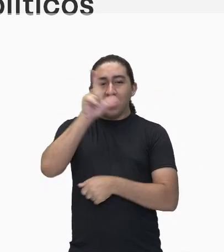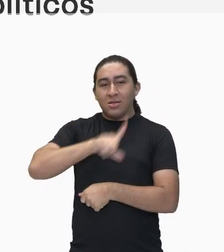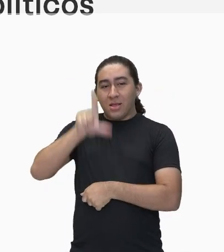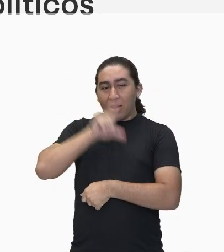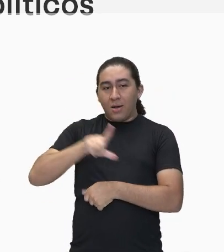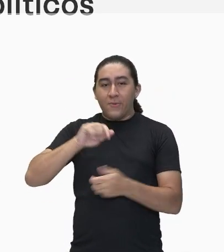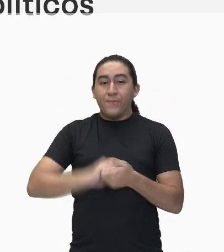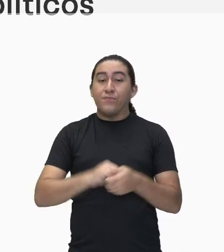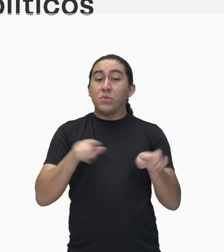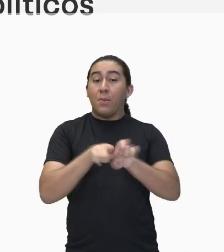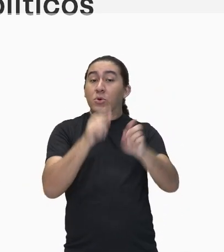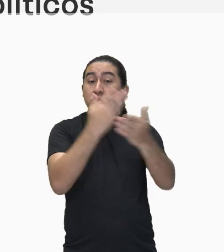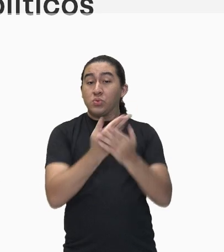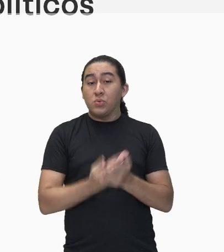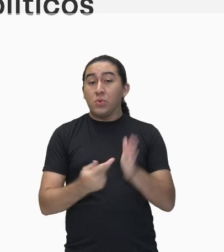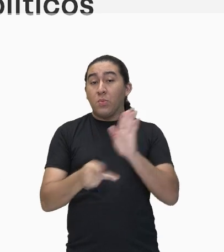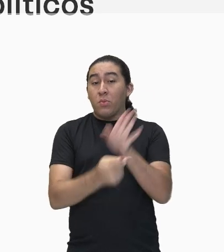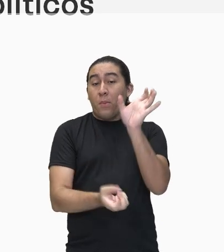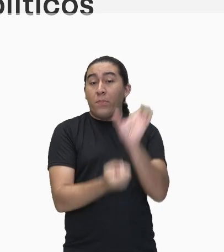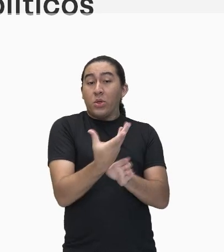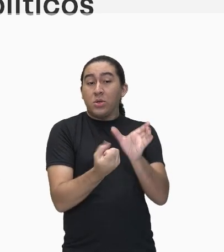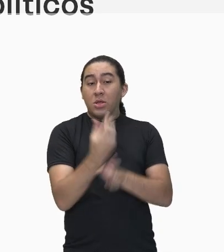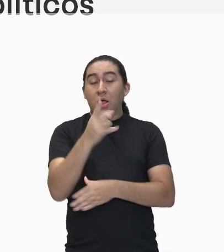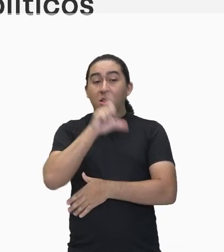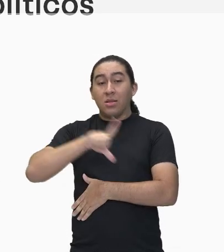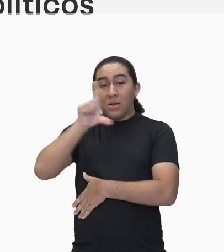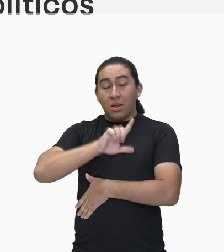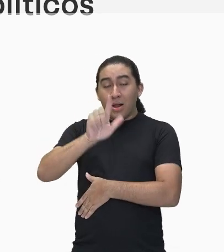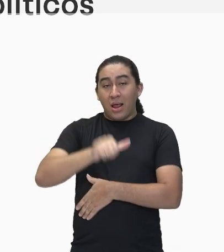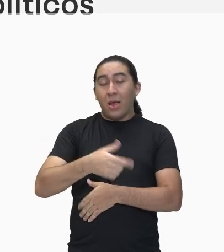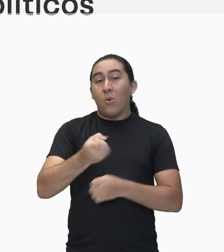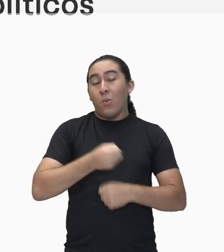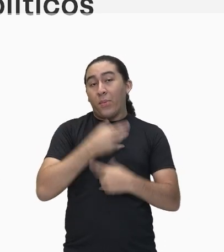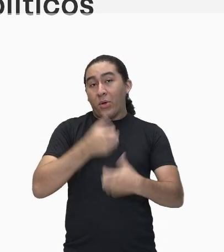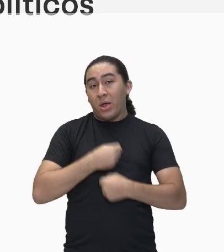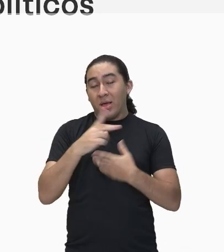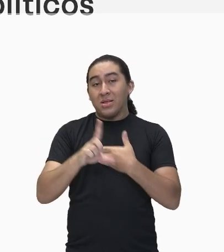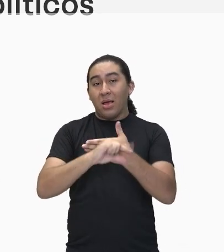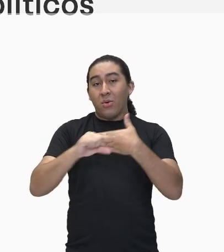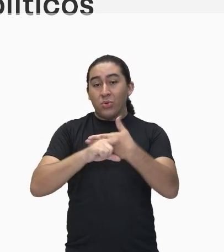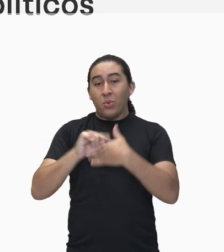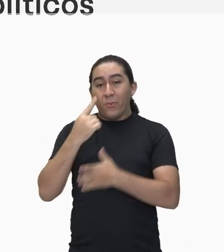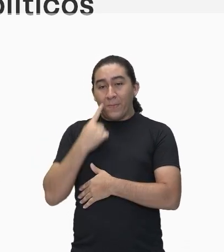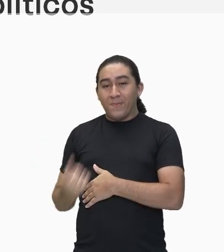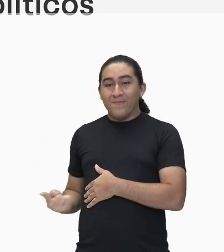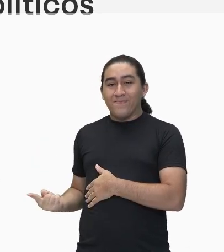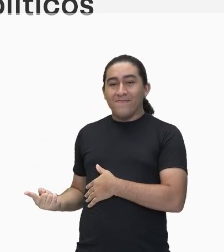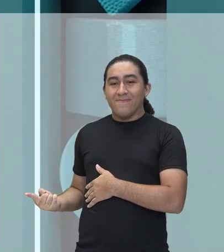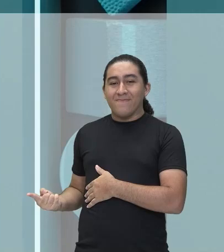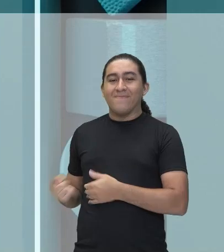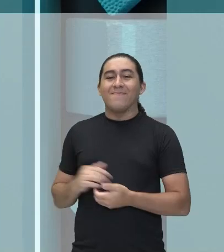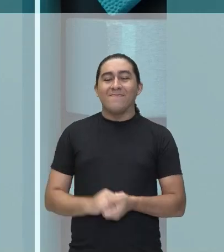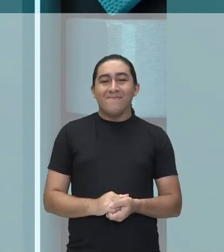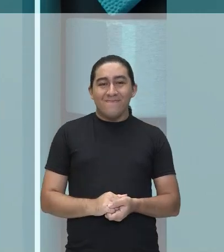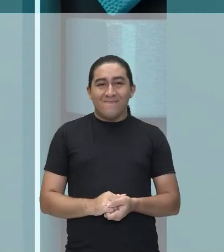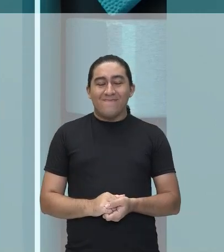literário. Estudo do estilo de produção literária do poeta romântico Gonçalves